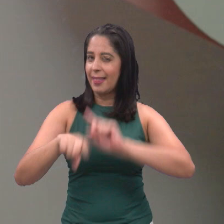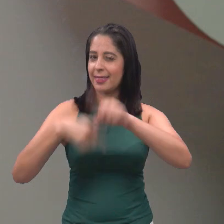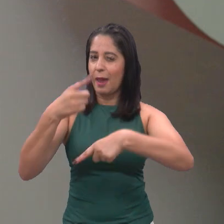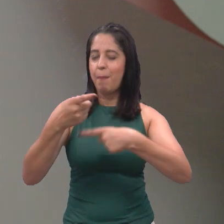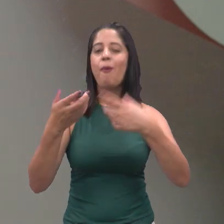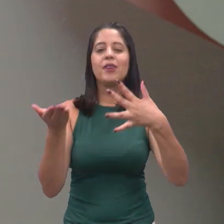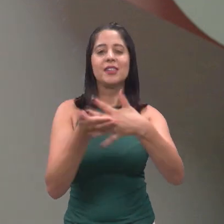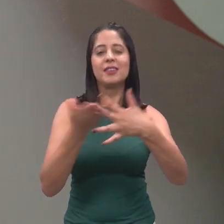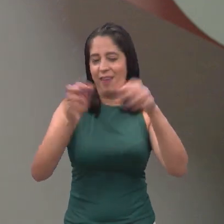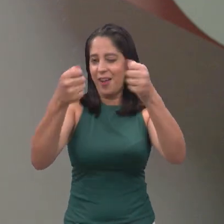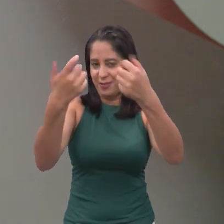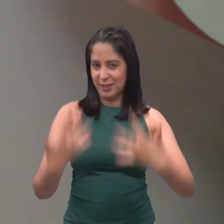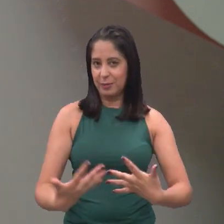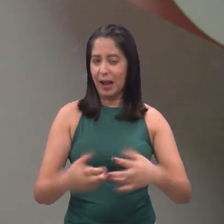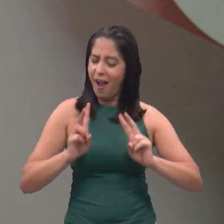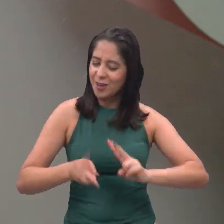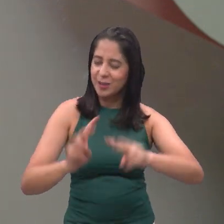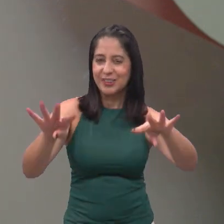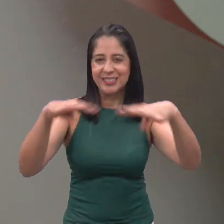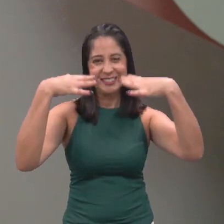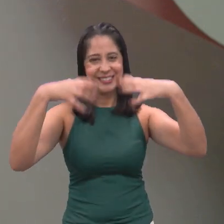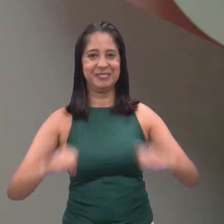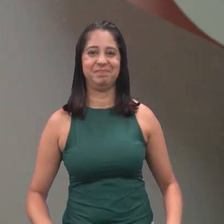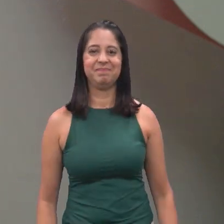próximo bloco. Então fica aí, nós já voltamos.